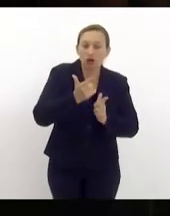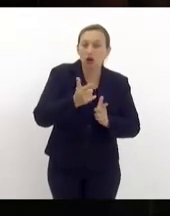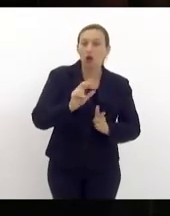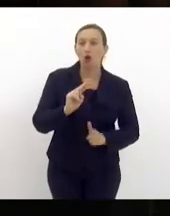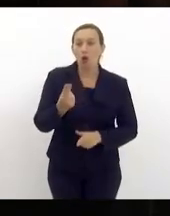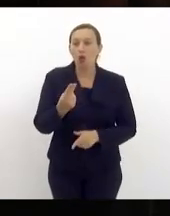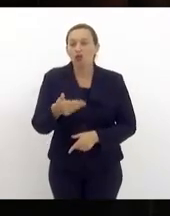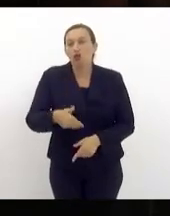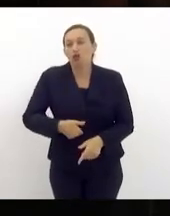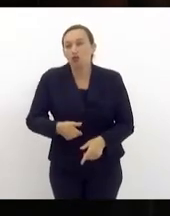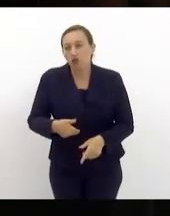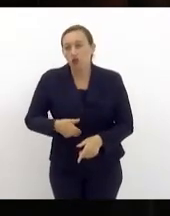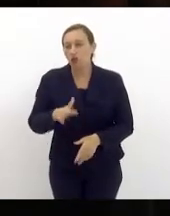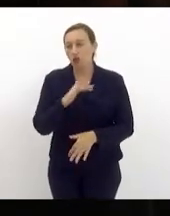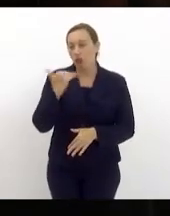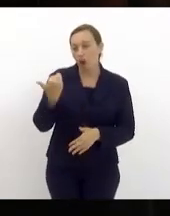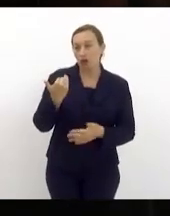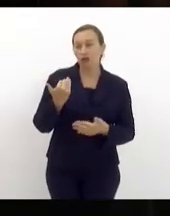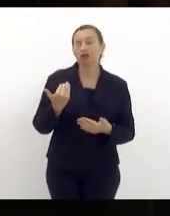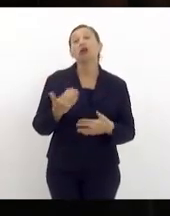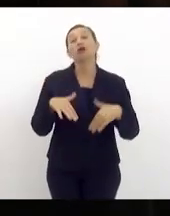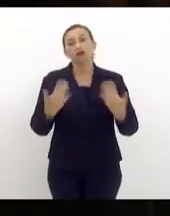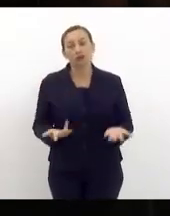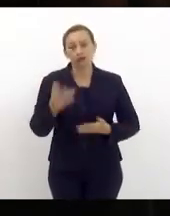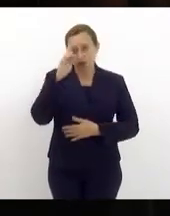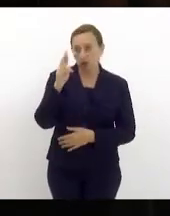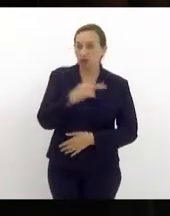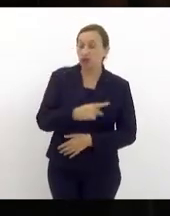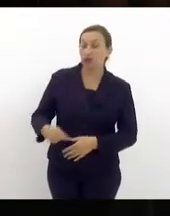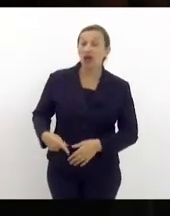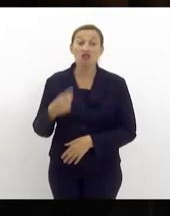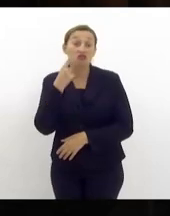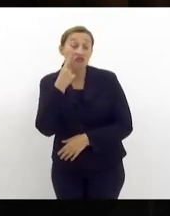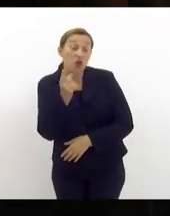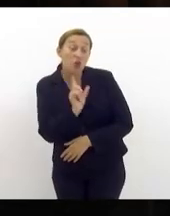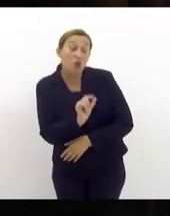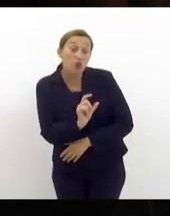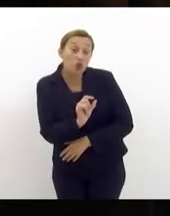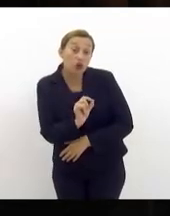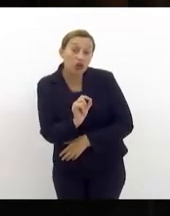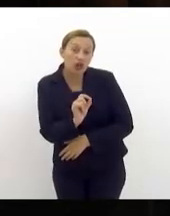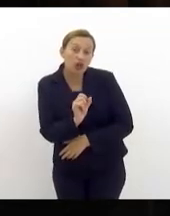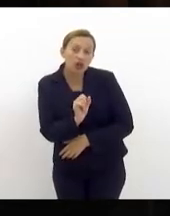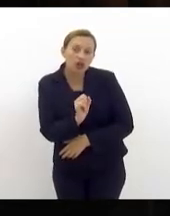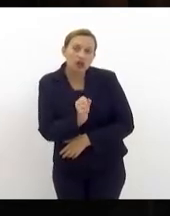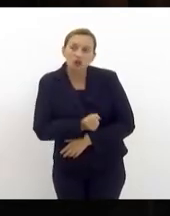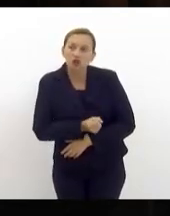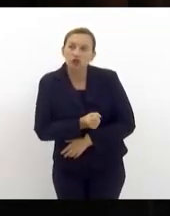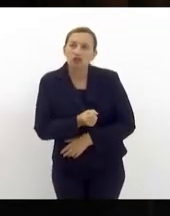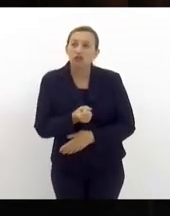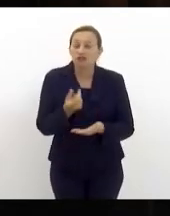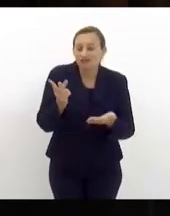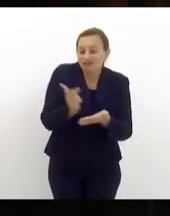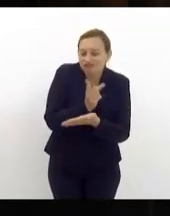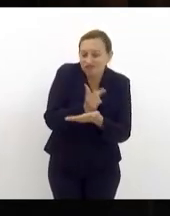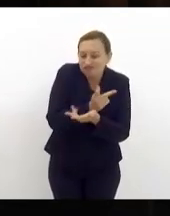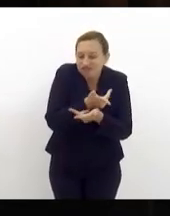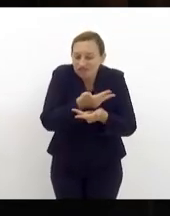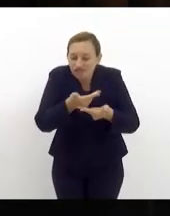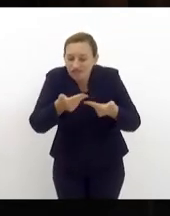deixa morrer de fome. E aí, senhora presidenta, a gente vê as inúmeras irregularidades